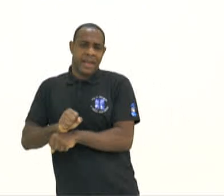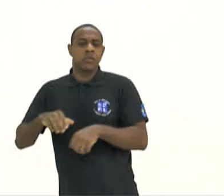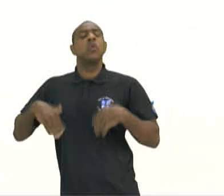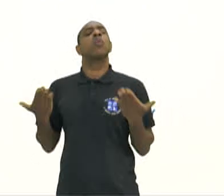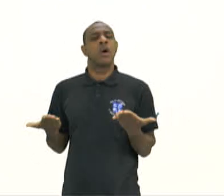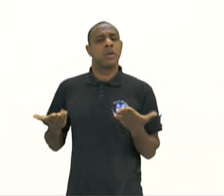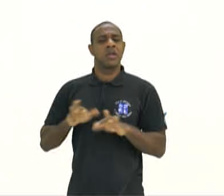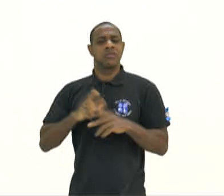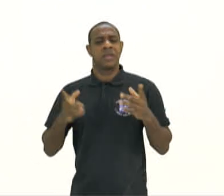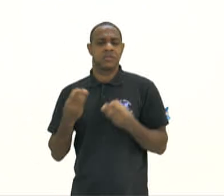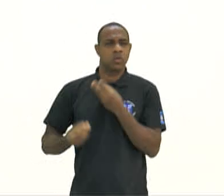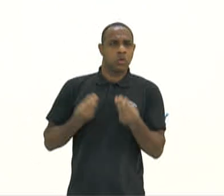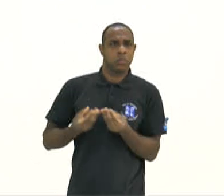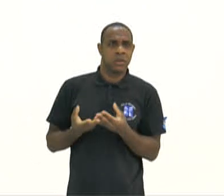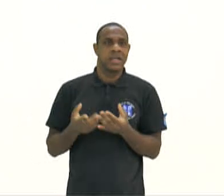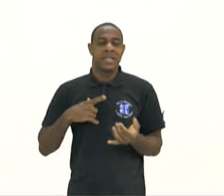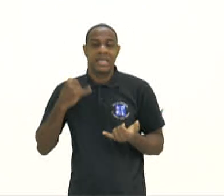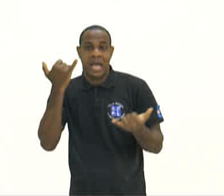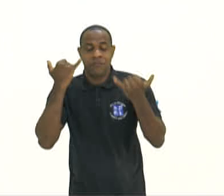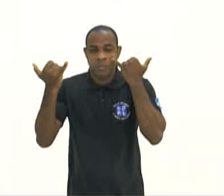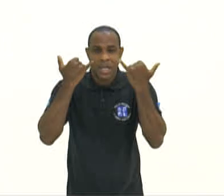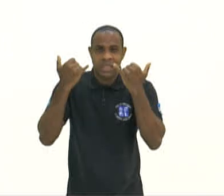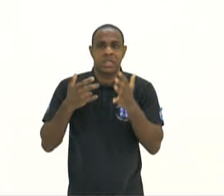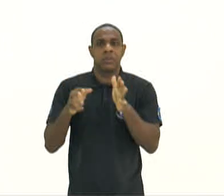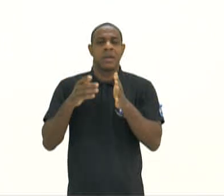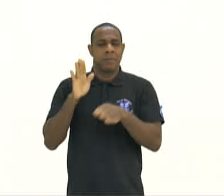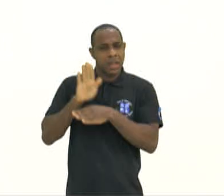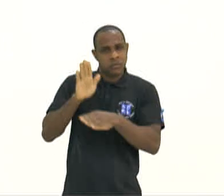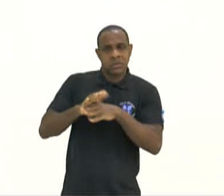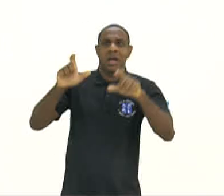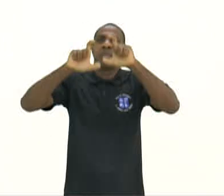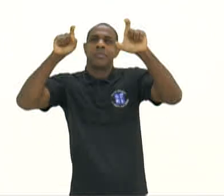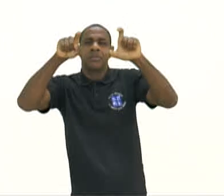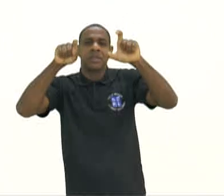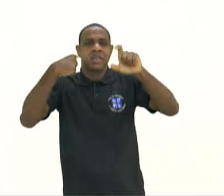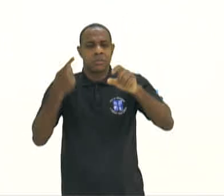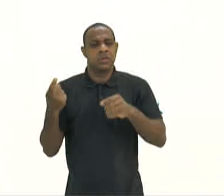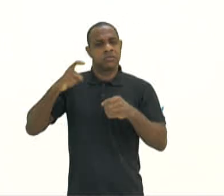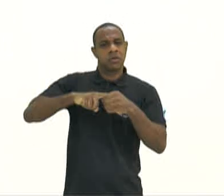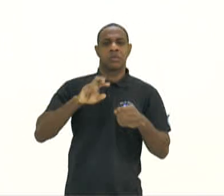vocês pensarem. A informação está aqui para auxiliar. A gente já retorna.